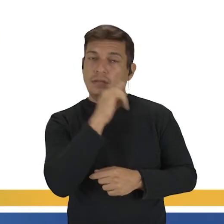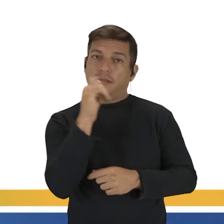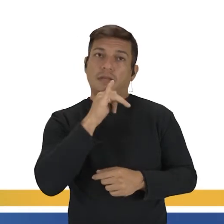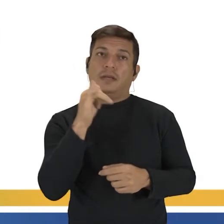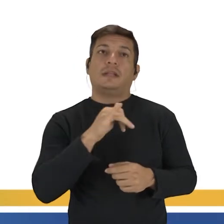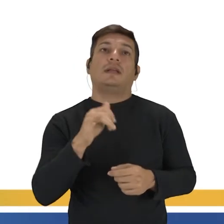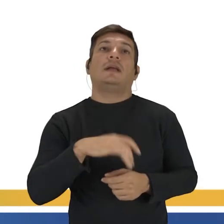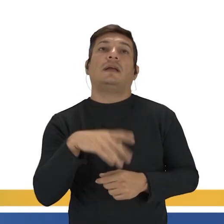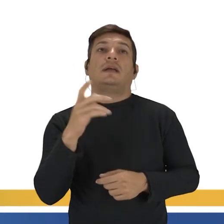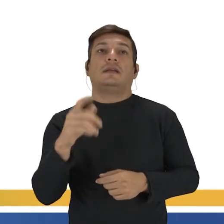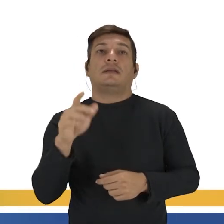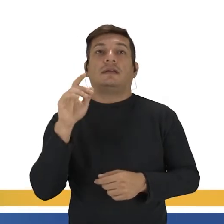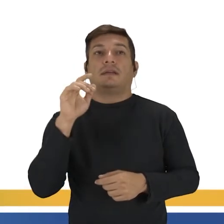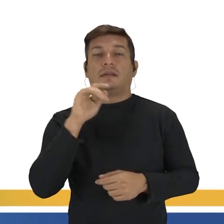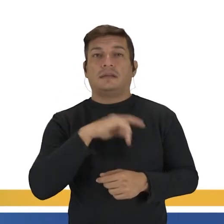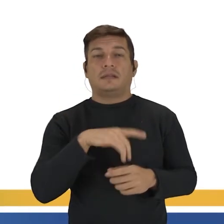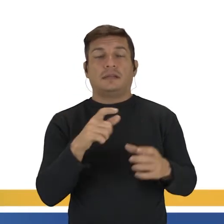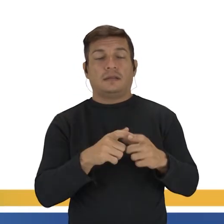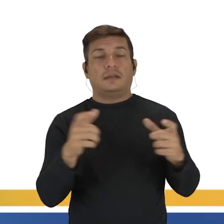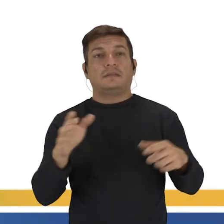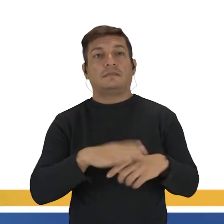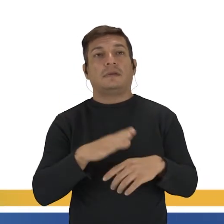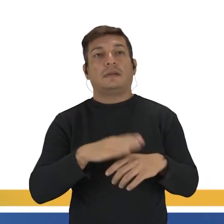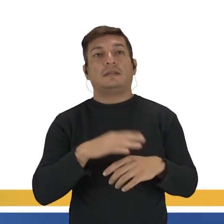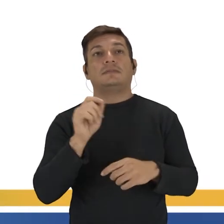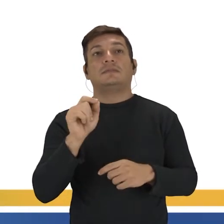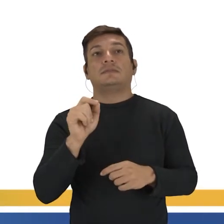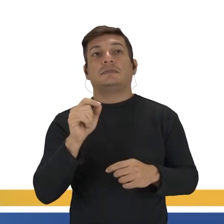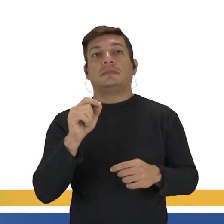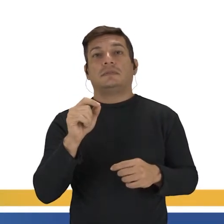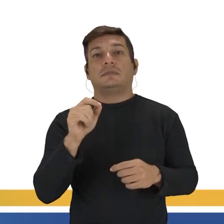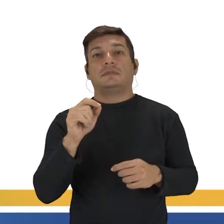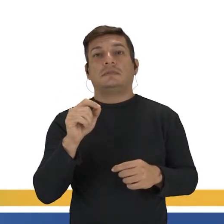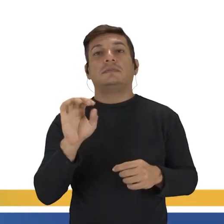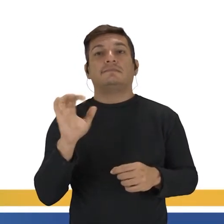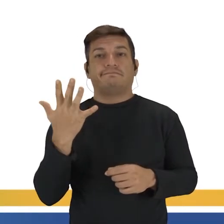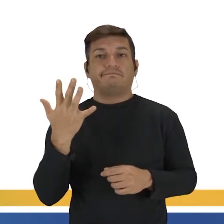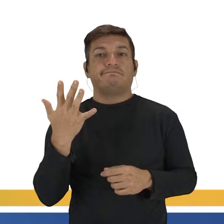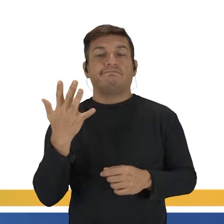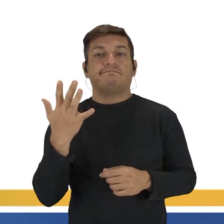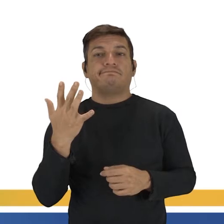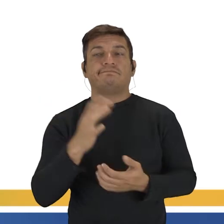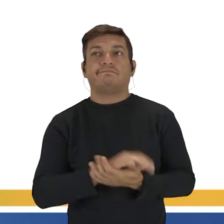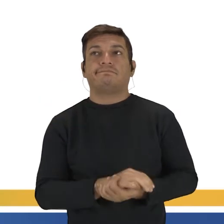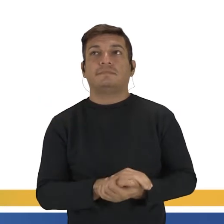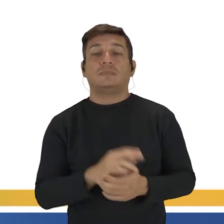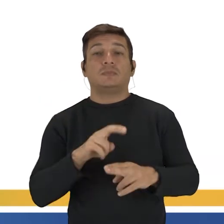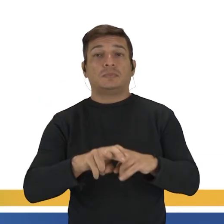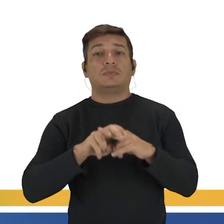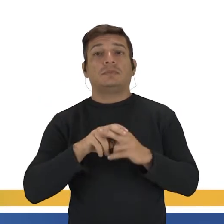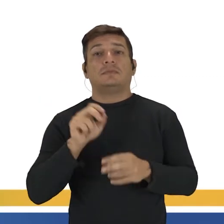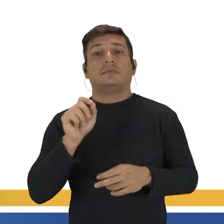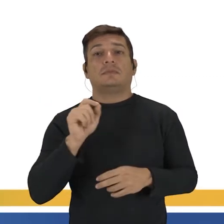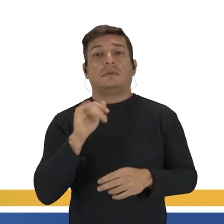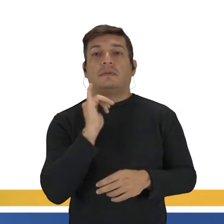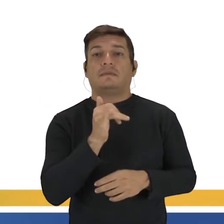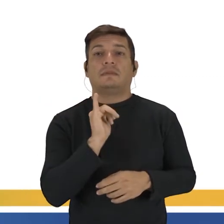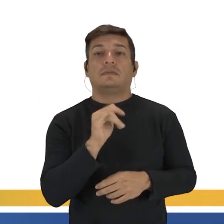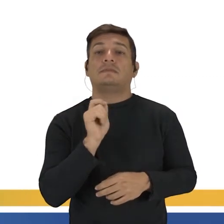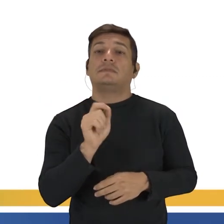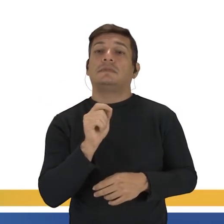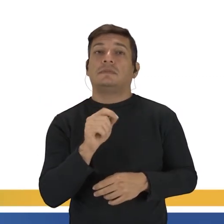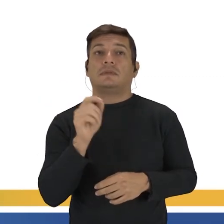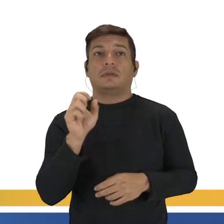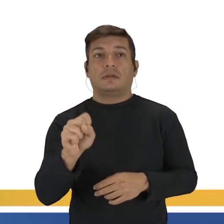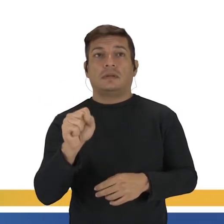mais. E essa ameaça comunista, ela se torna muito grande. Por isso, o que nós falamos que